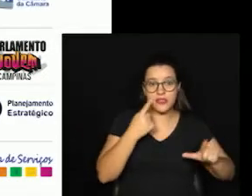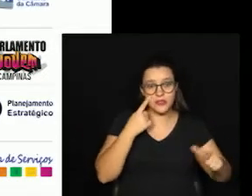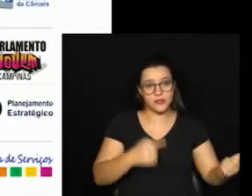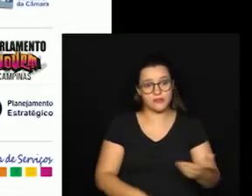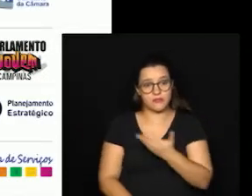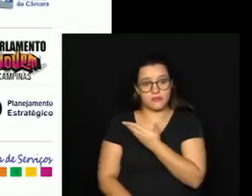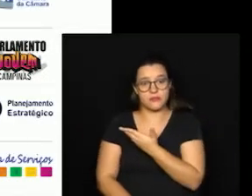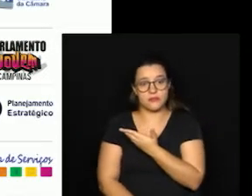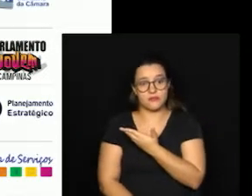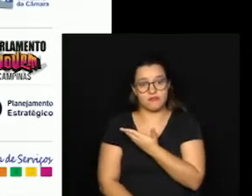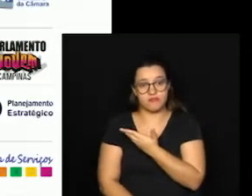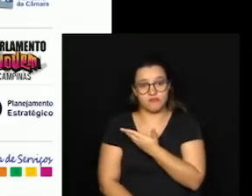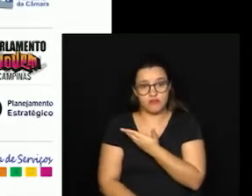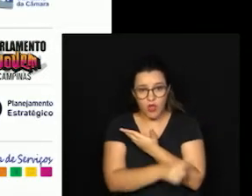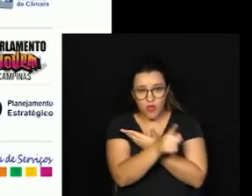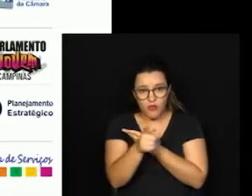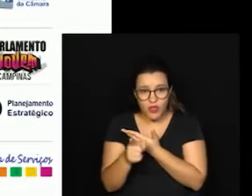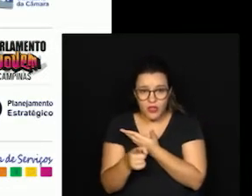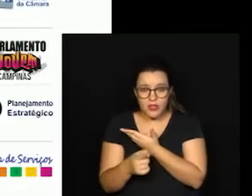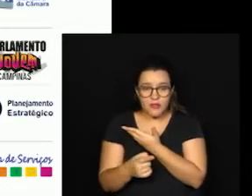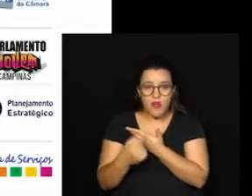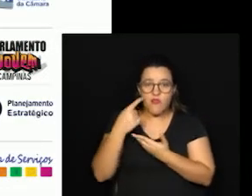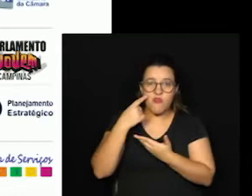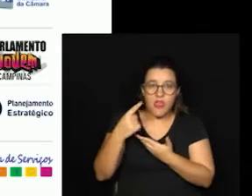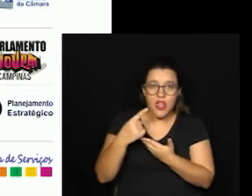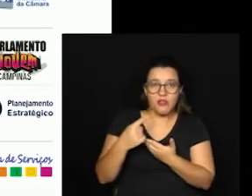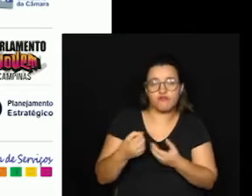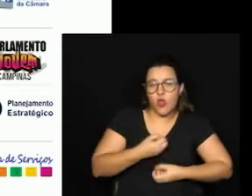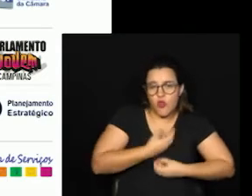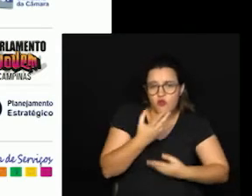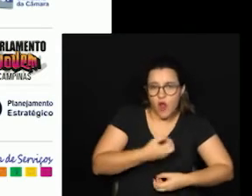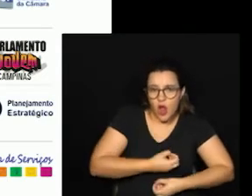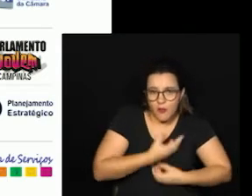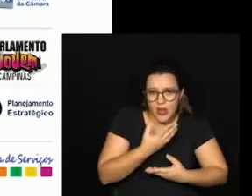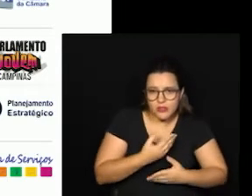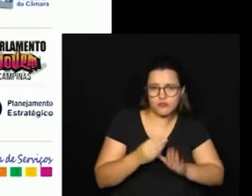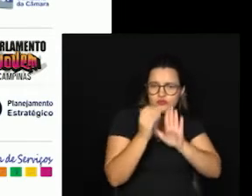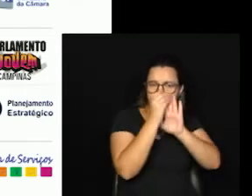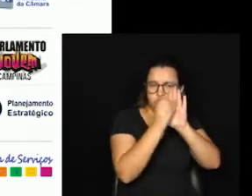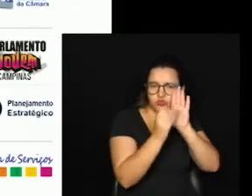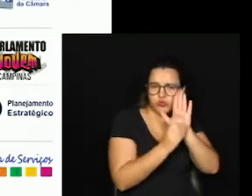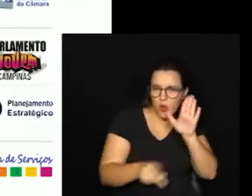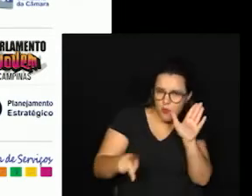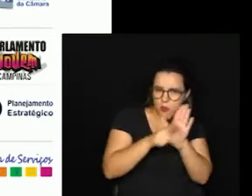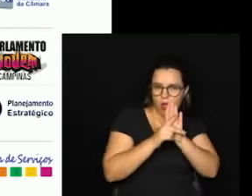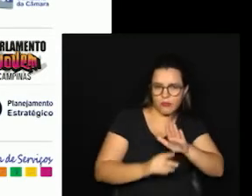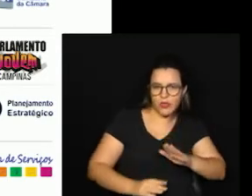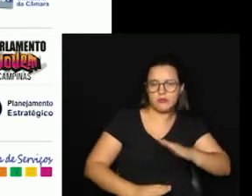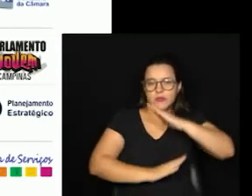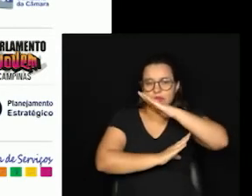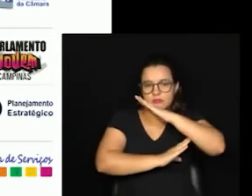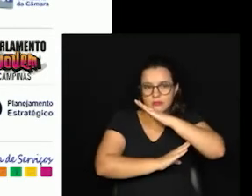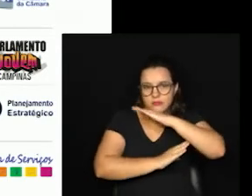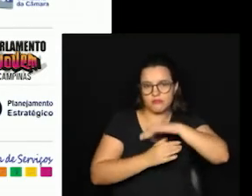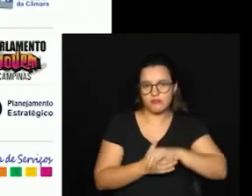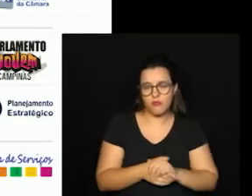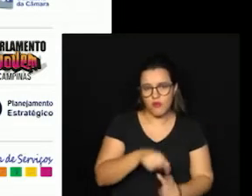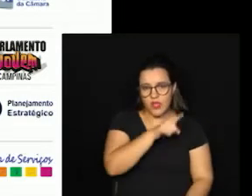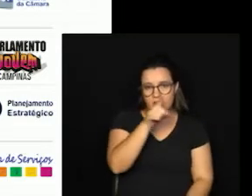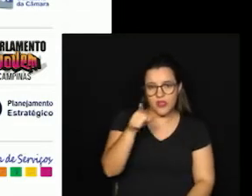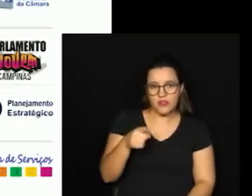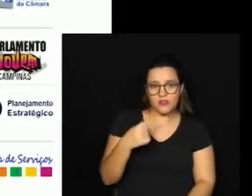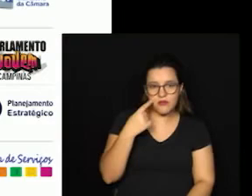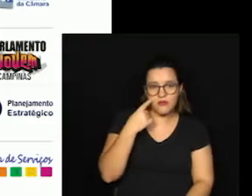casa poder conferir as notícias, a agenda aqui do Legislativo. Isso mesmo, olha, é só observar do